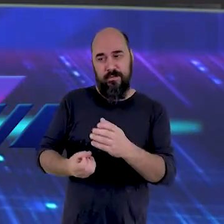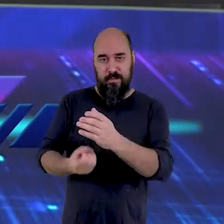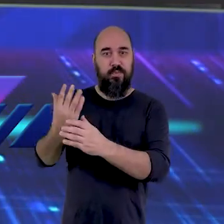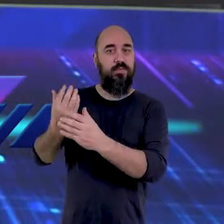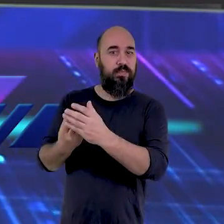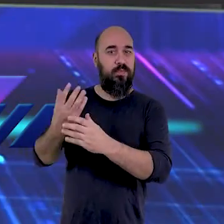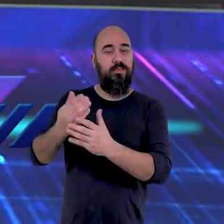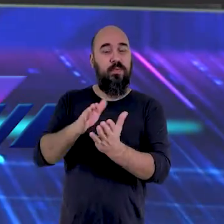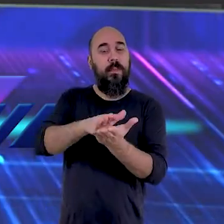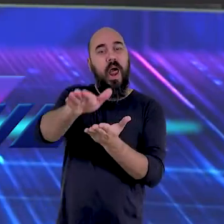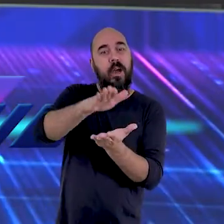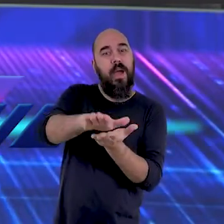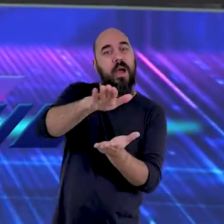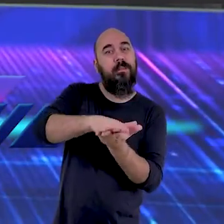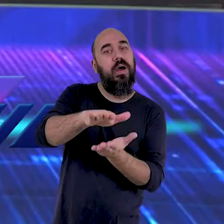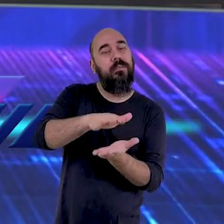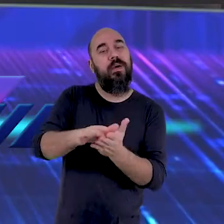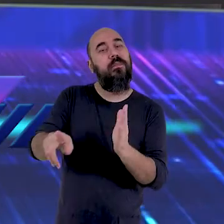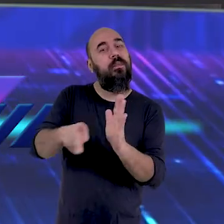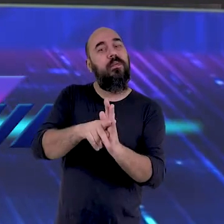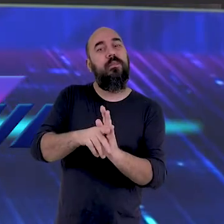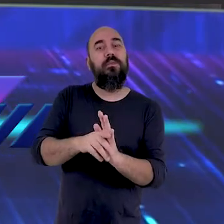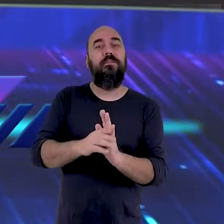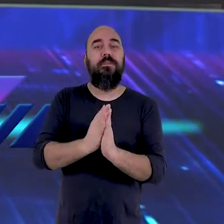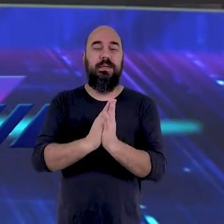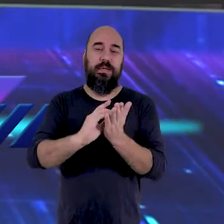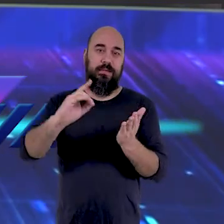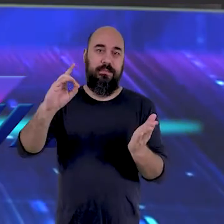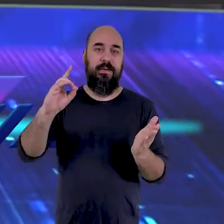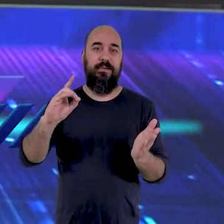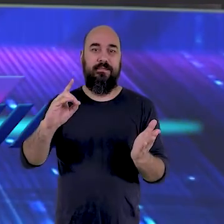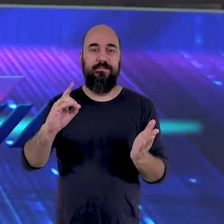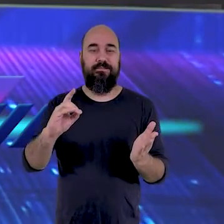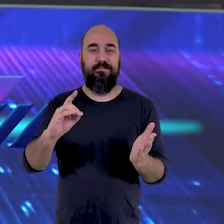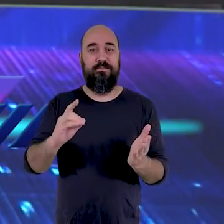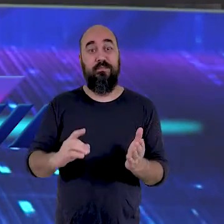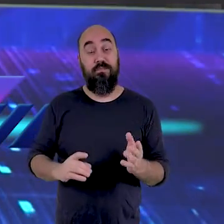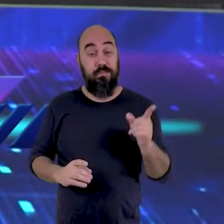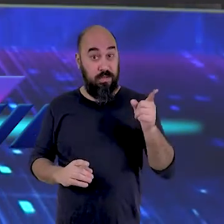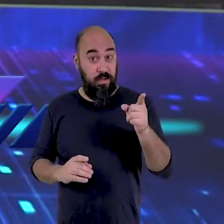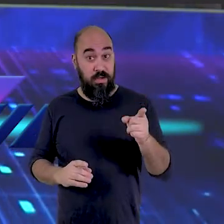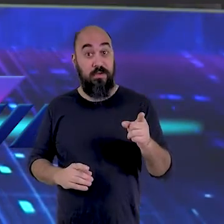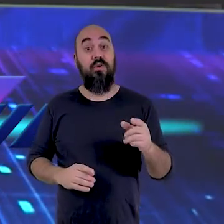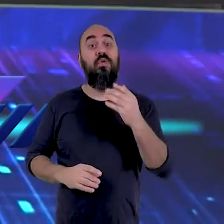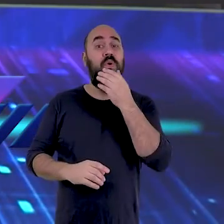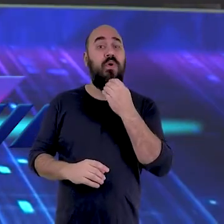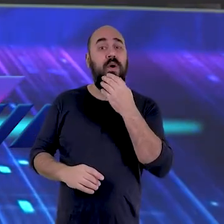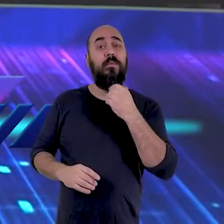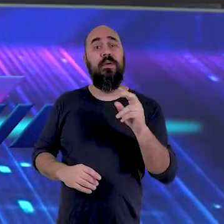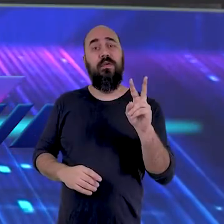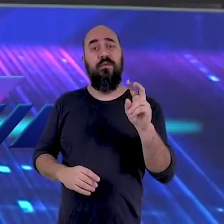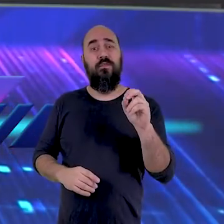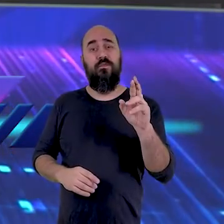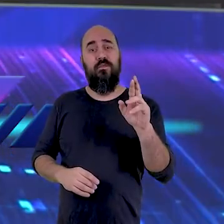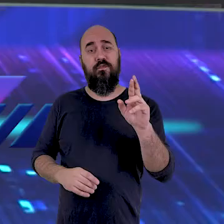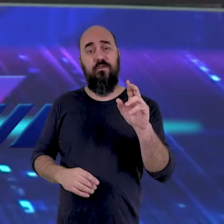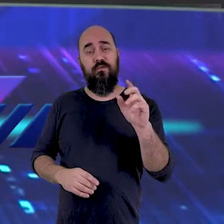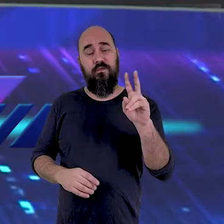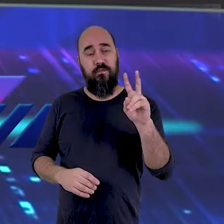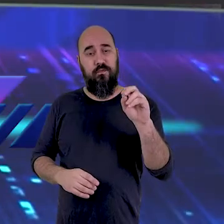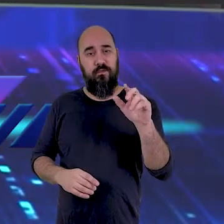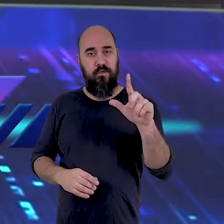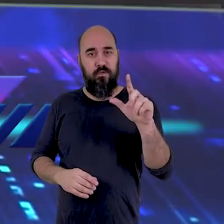Bíblias por todo o mundo. Na época da perseguição, Voltaire havia declarado o seguinte: se foram